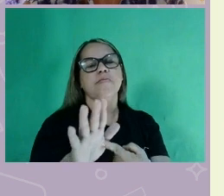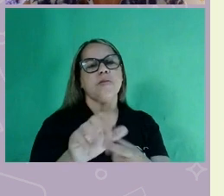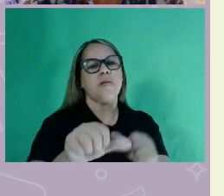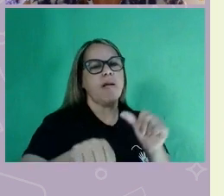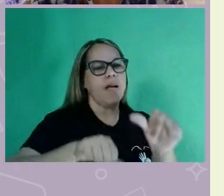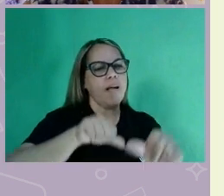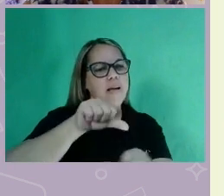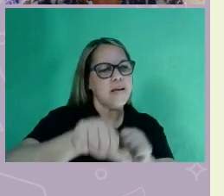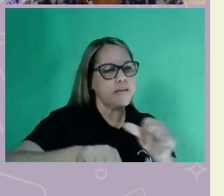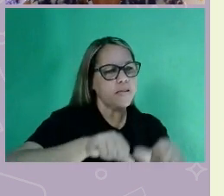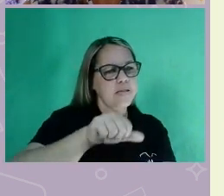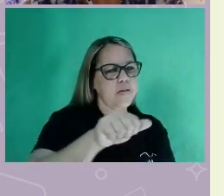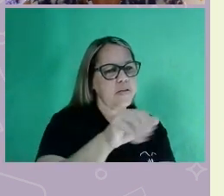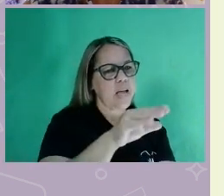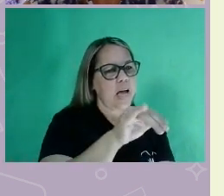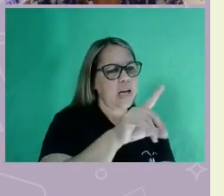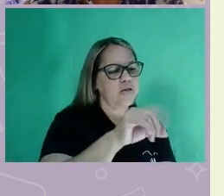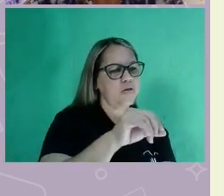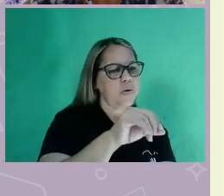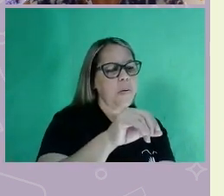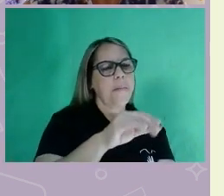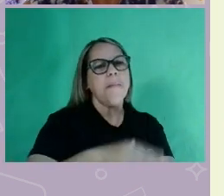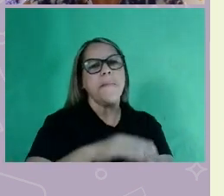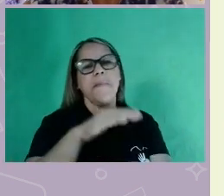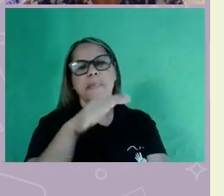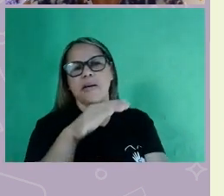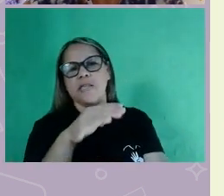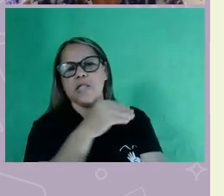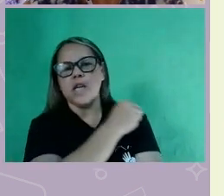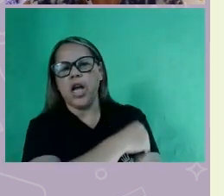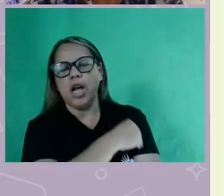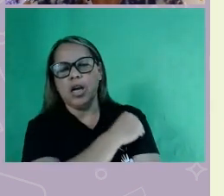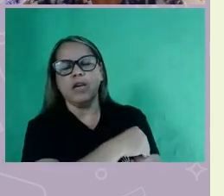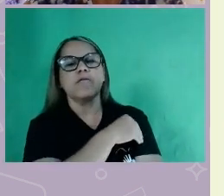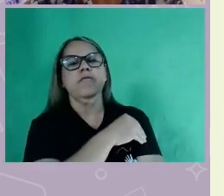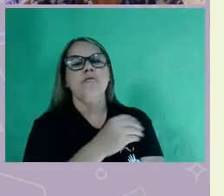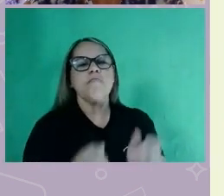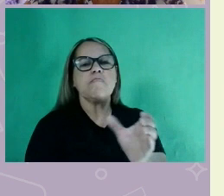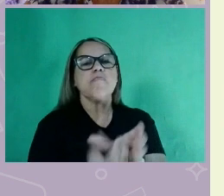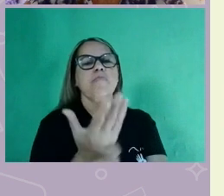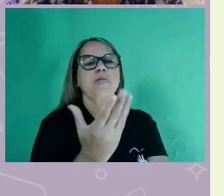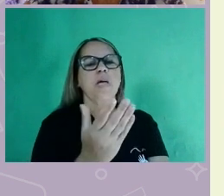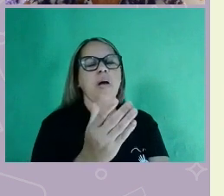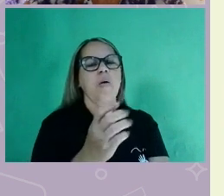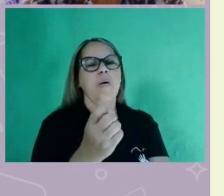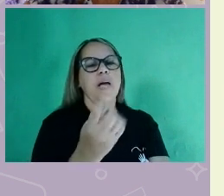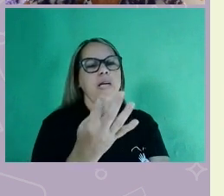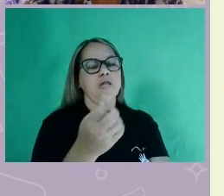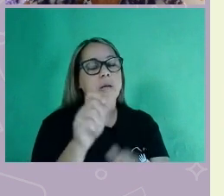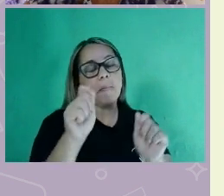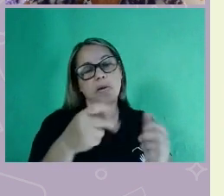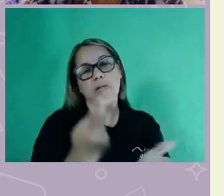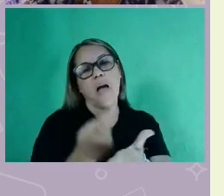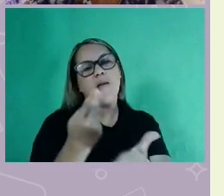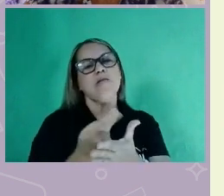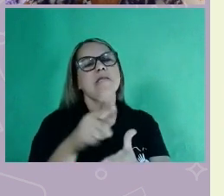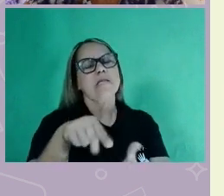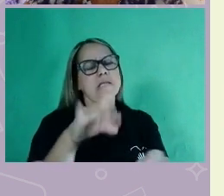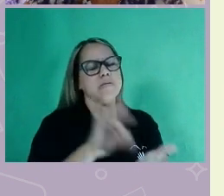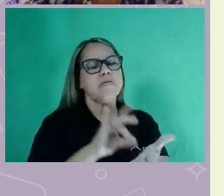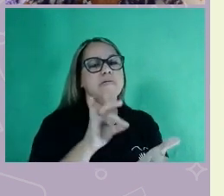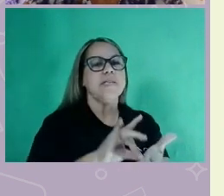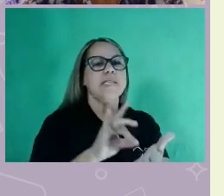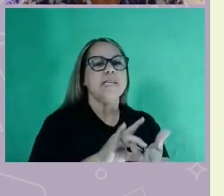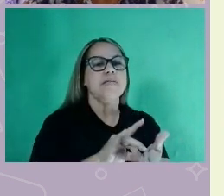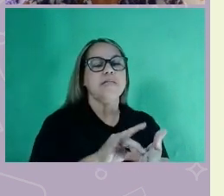ácido carboxílico mais álcool vai dar um éster que é o que pode acontecer aqui exatamente então a